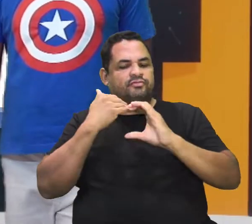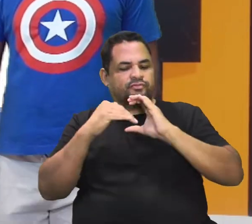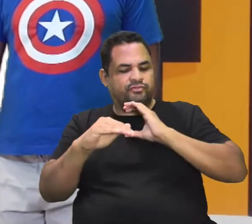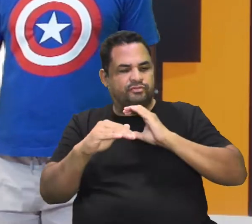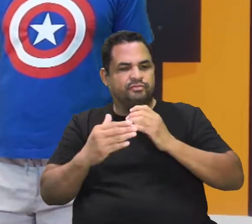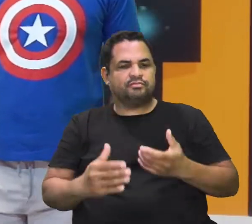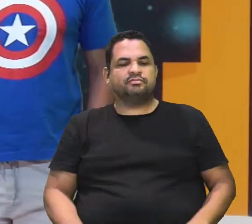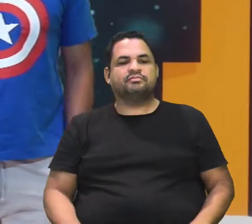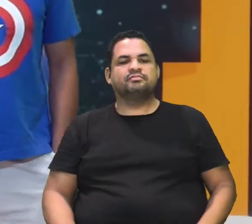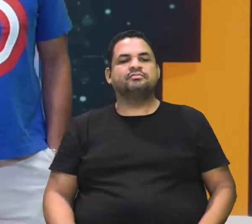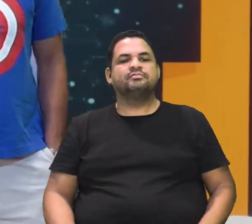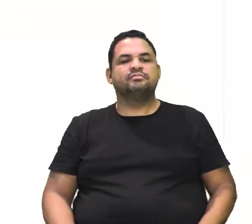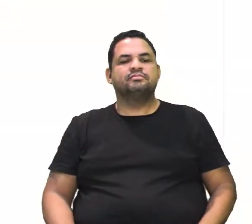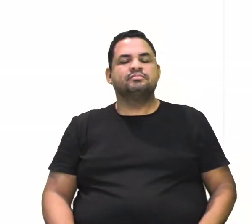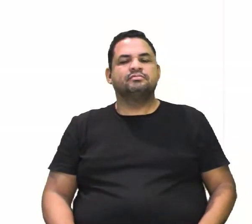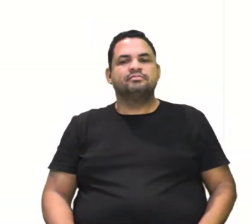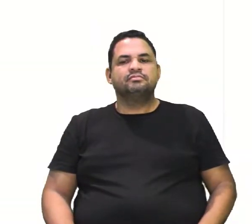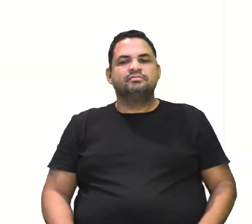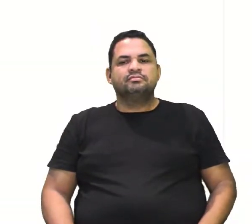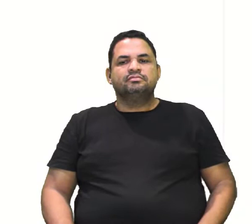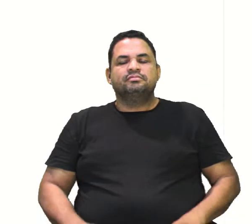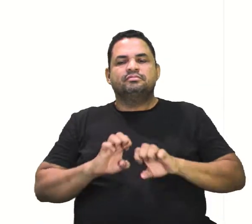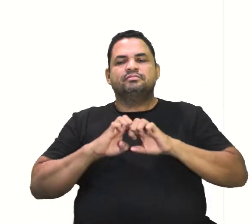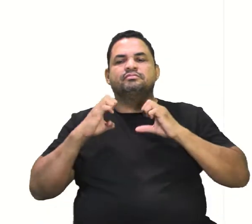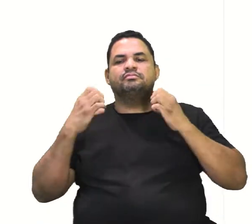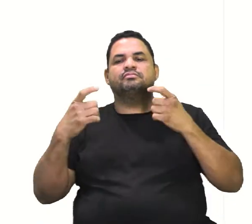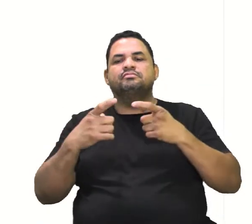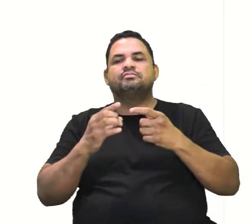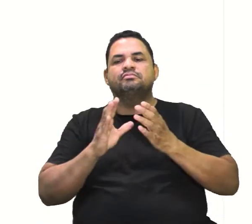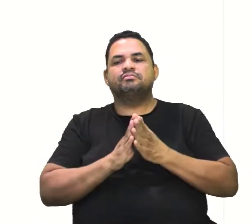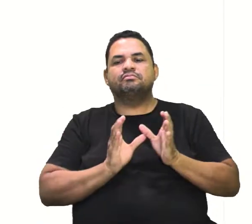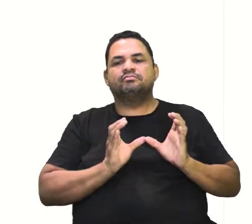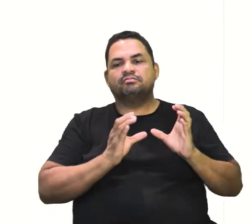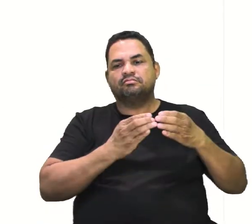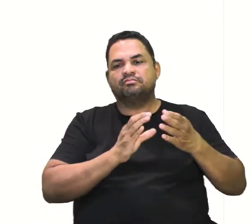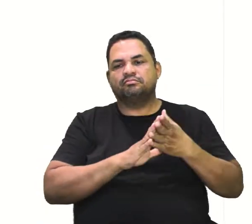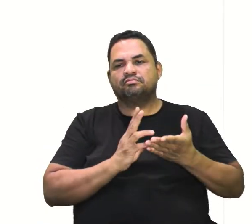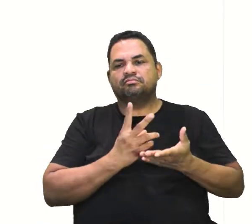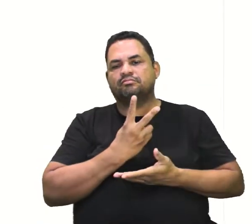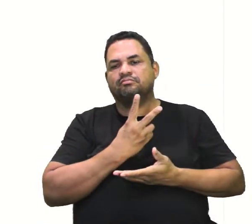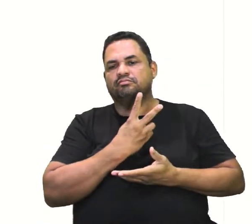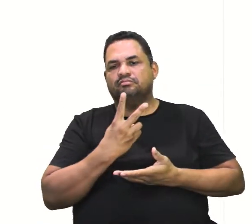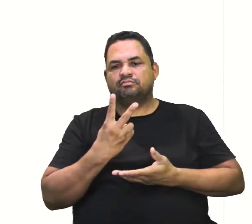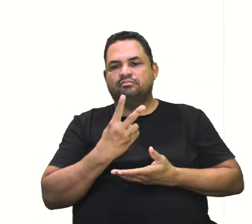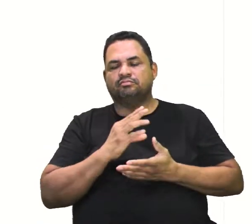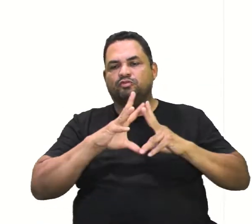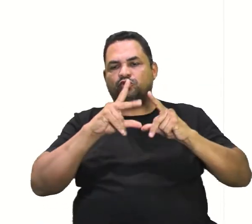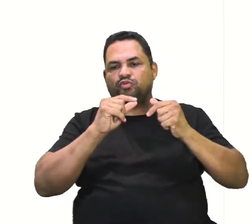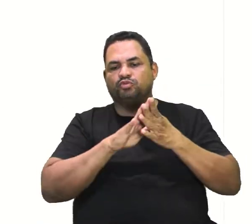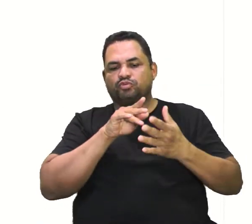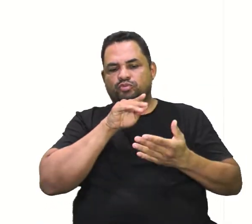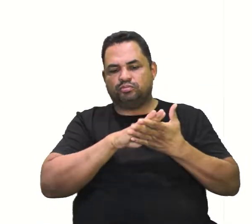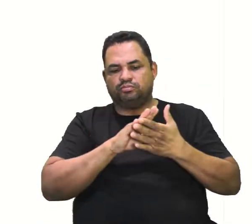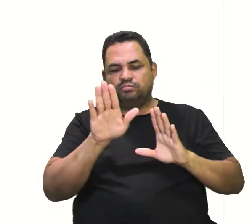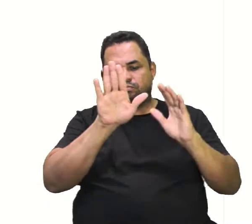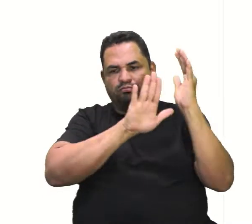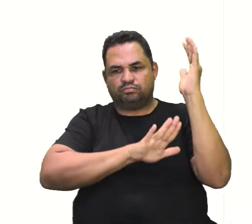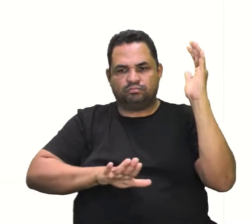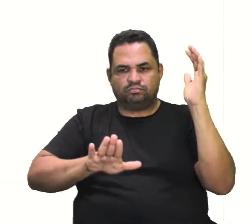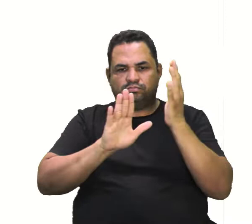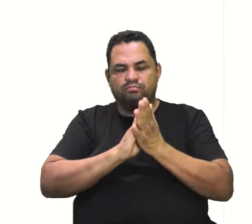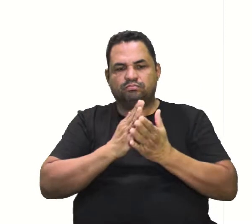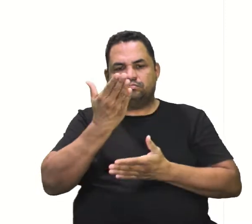né? Então vamos lá. Falando então de elipse agora, é o conjunto de todos os pontos do plano que satisfazem